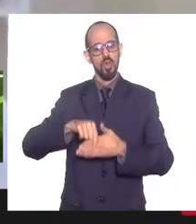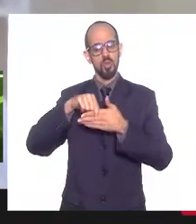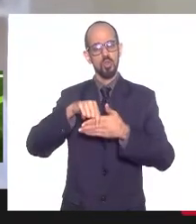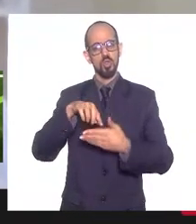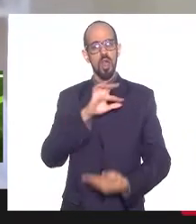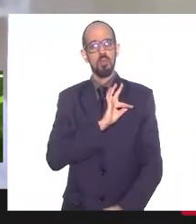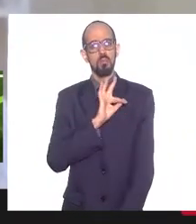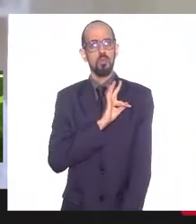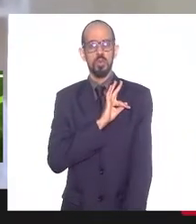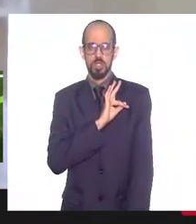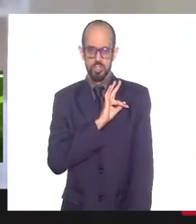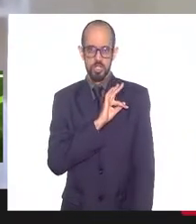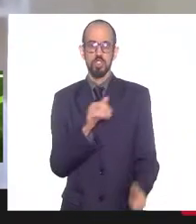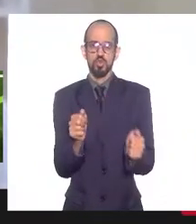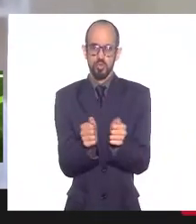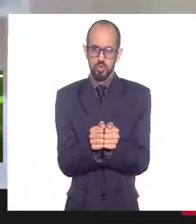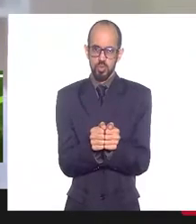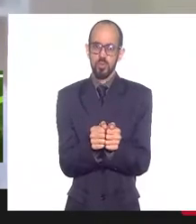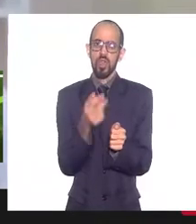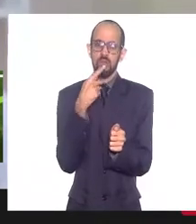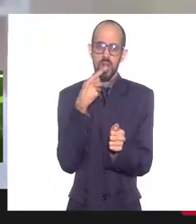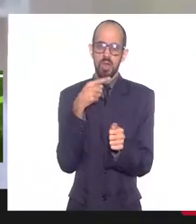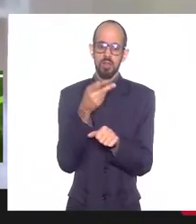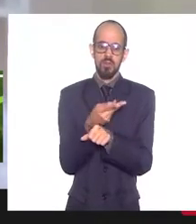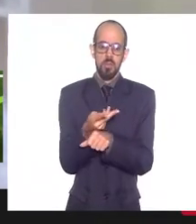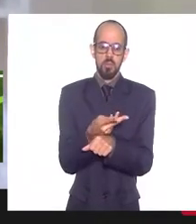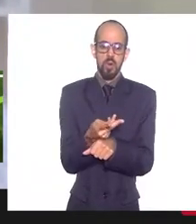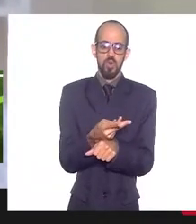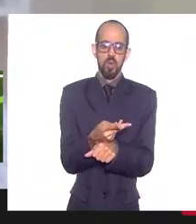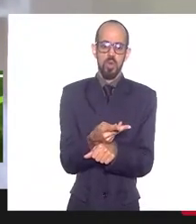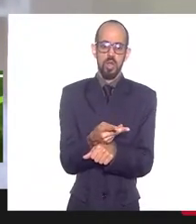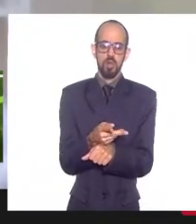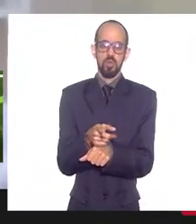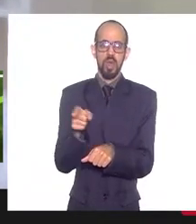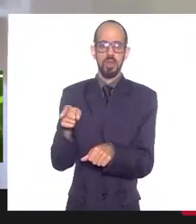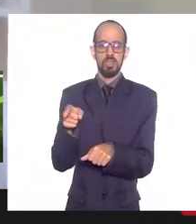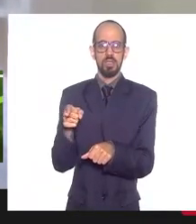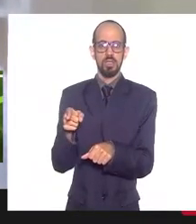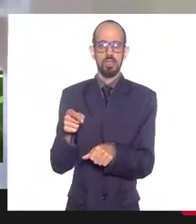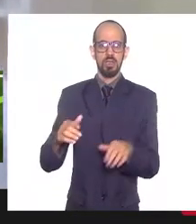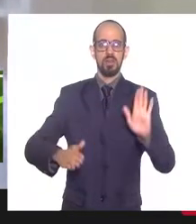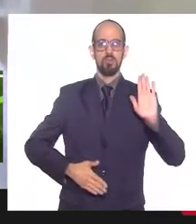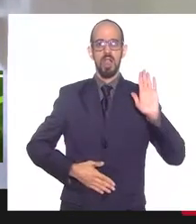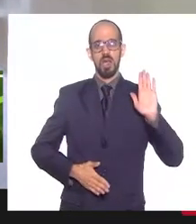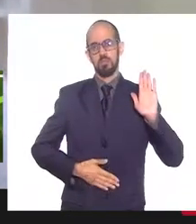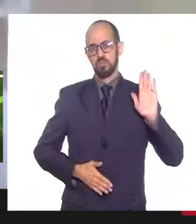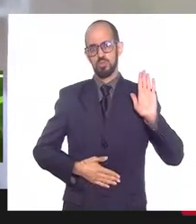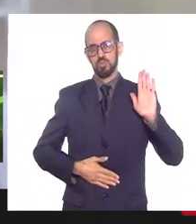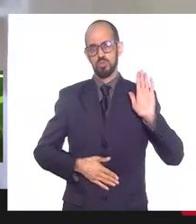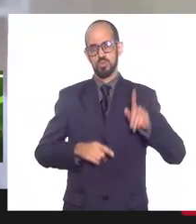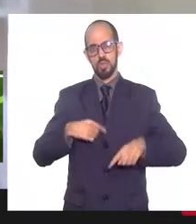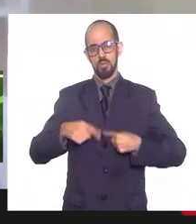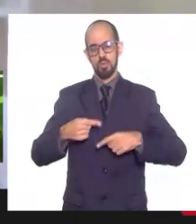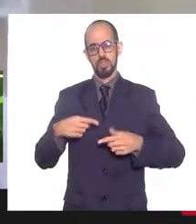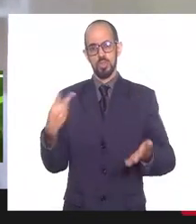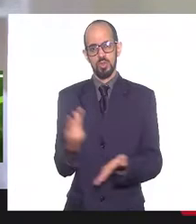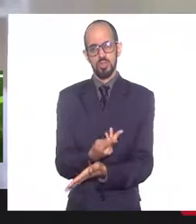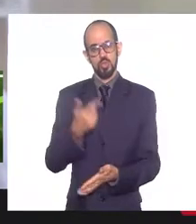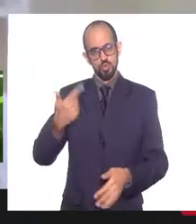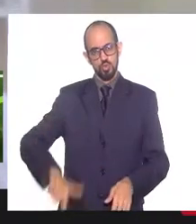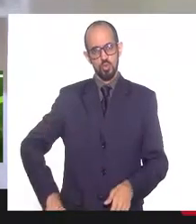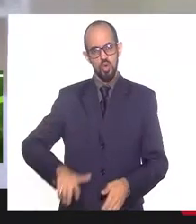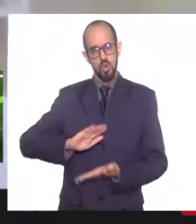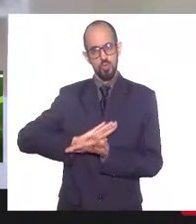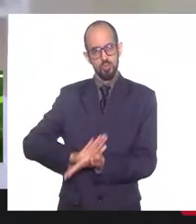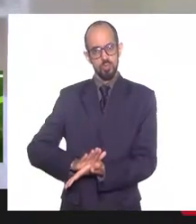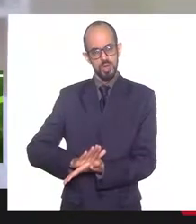policiais, dizendo que procuravam ali meliantes. Num outro momento, sofreu intolerância